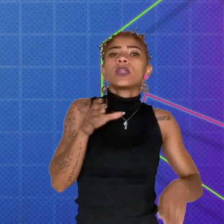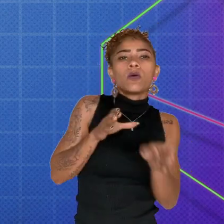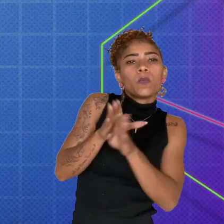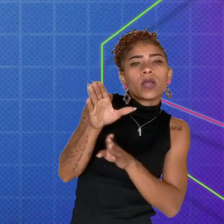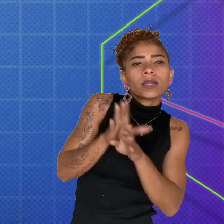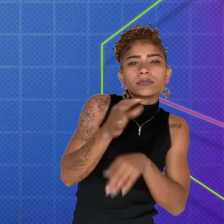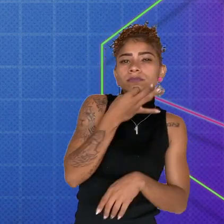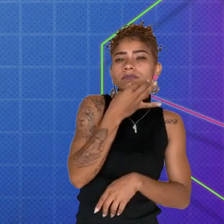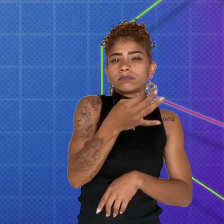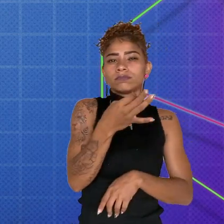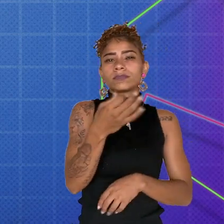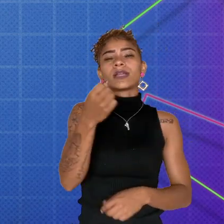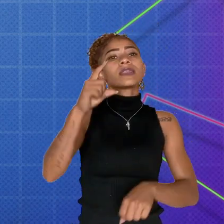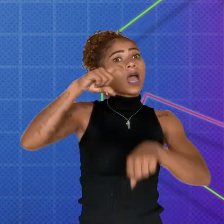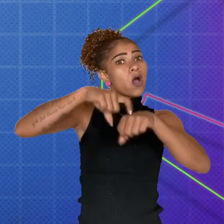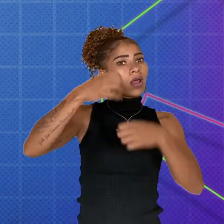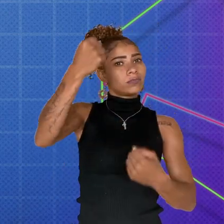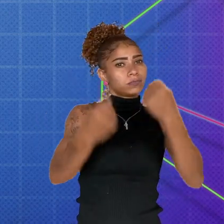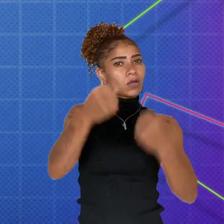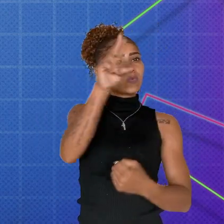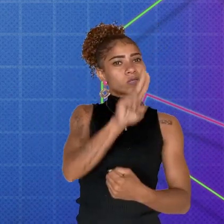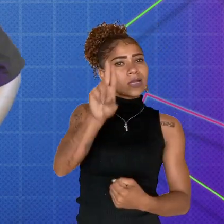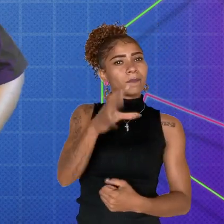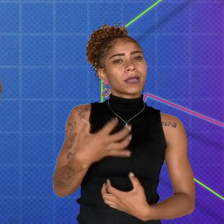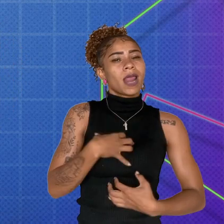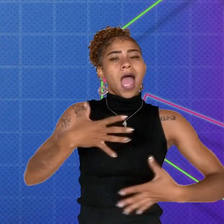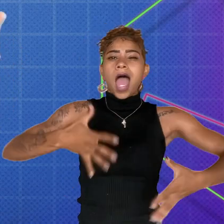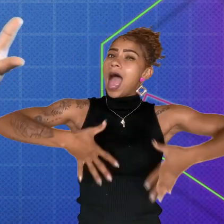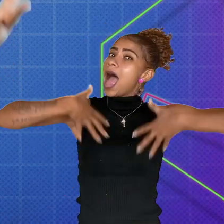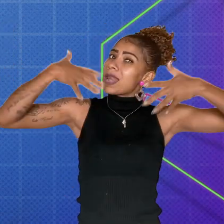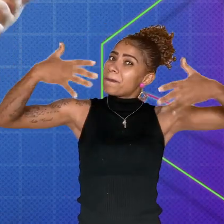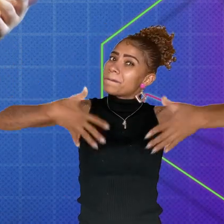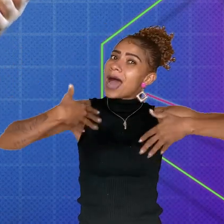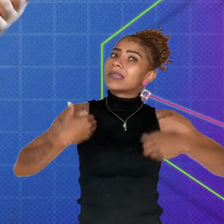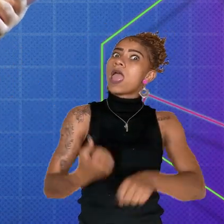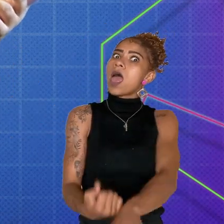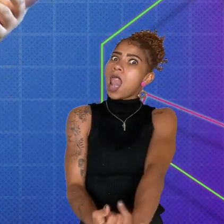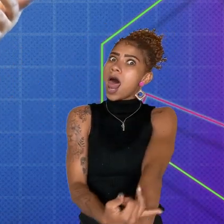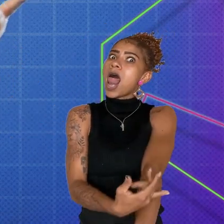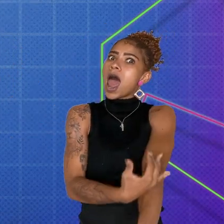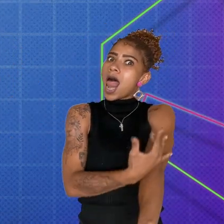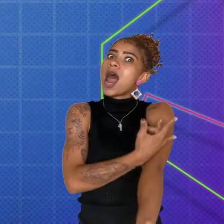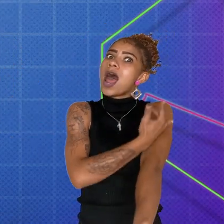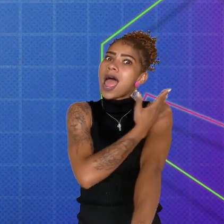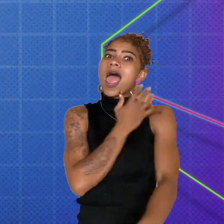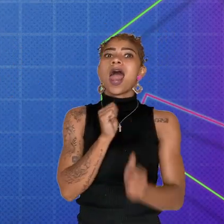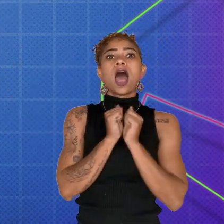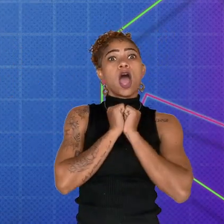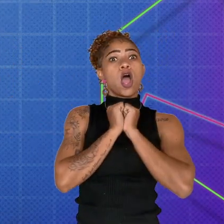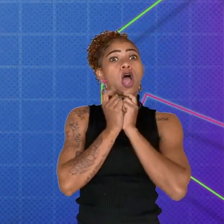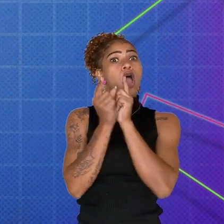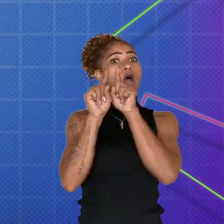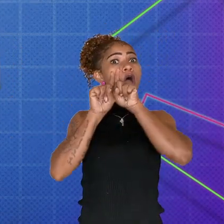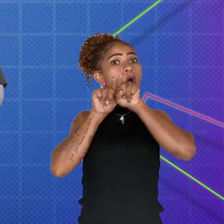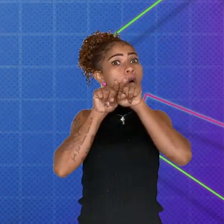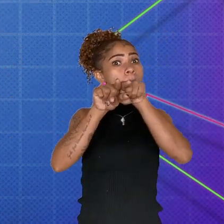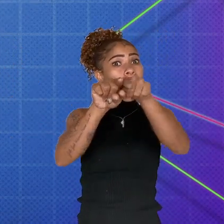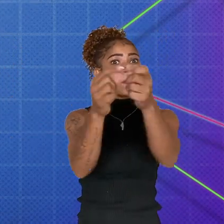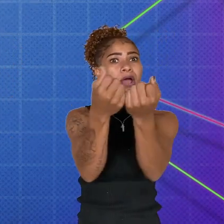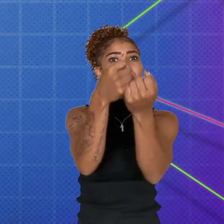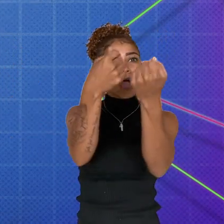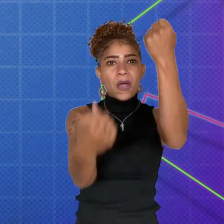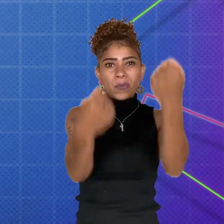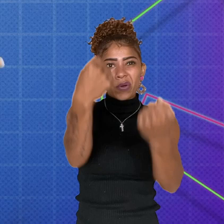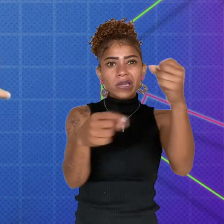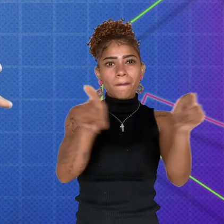ambientação sonora de um jogo de corrida e pode ser usada para criar uma atmosfera animada e emocionante. Ela acompanha a ação da corrida,